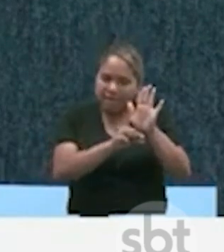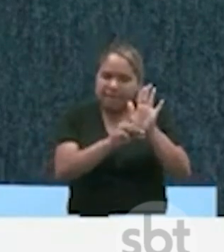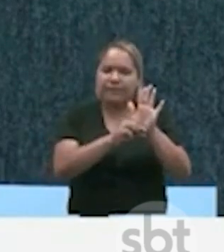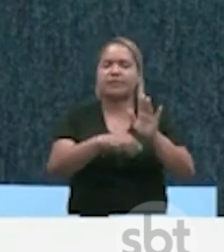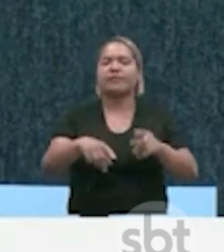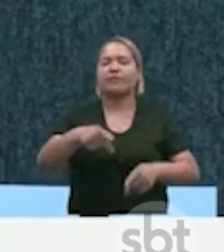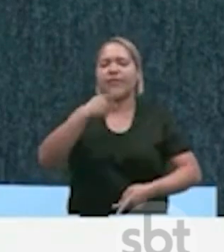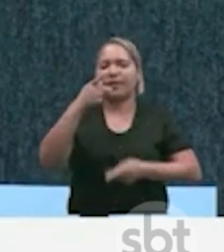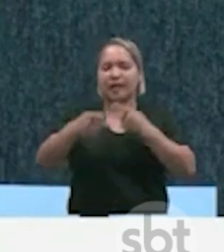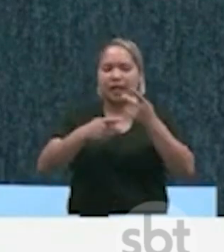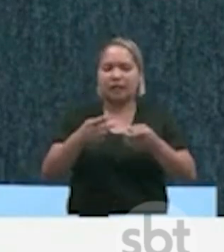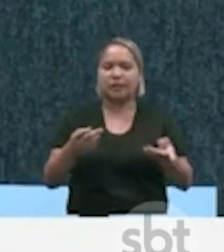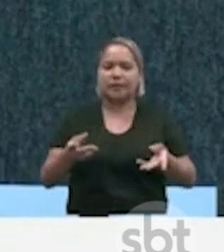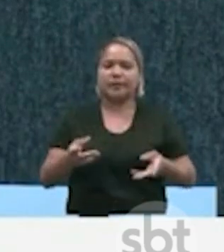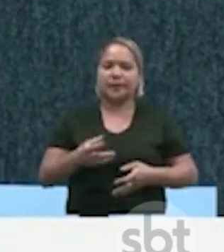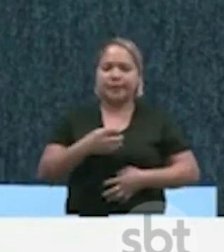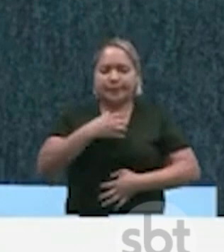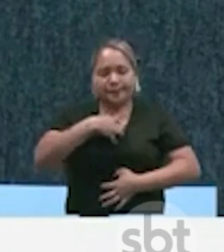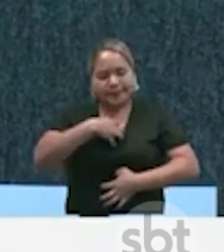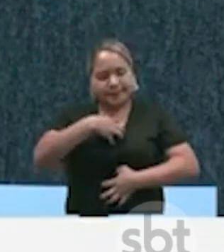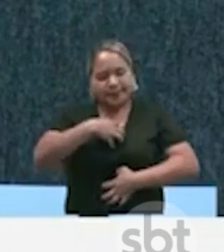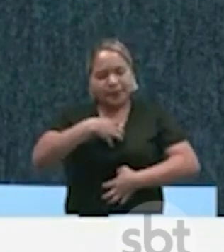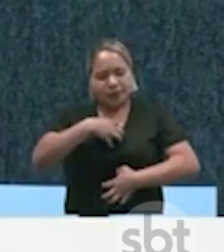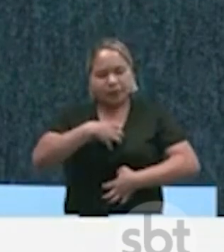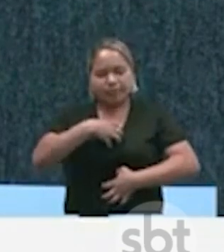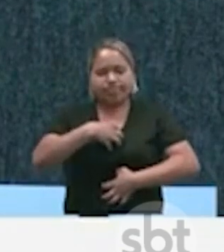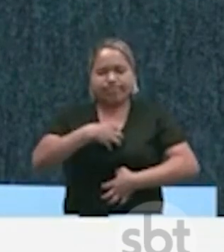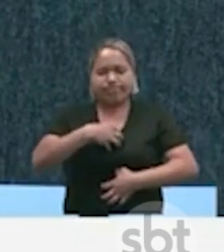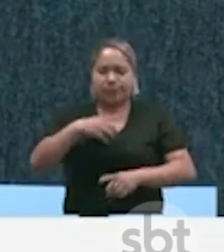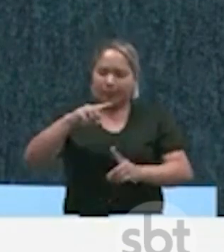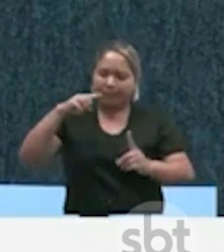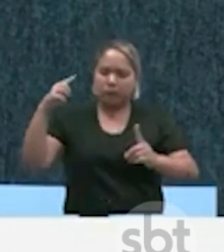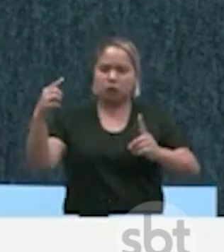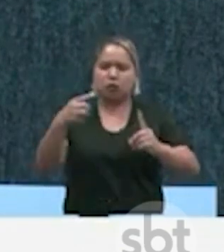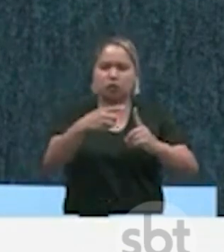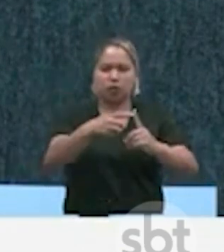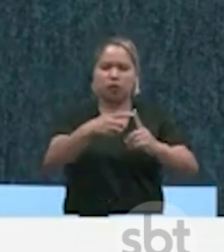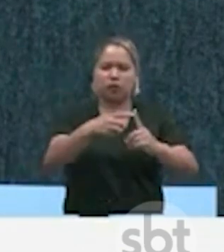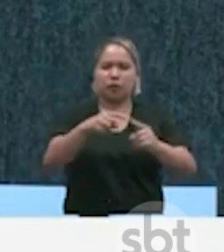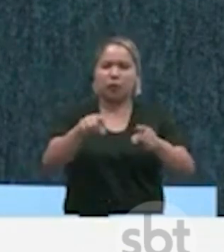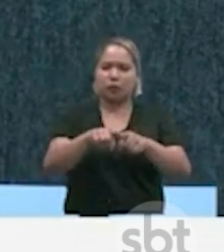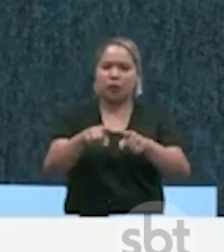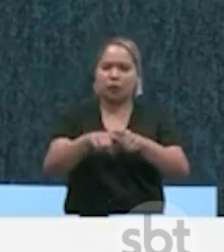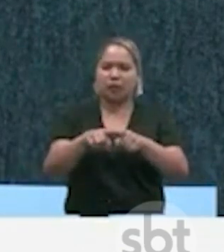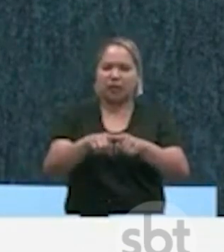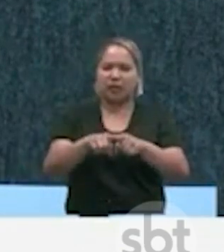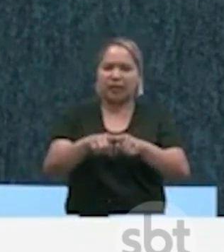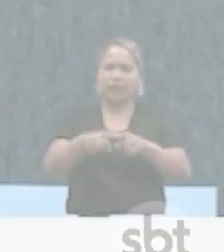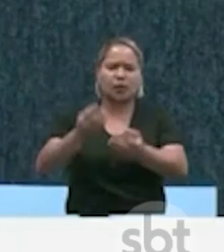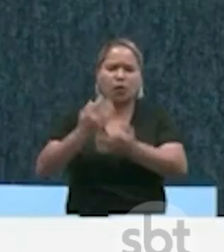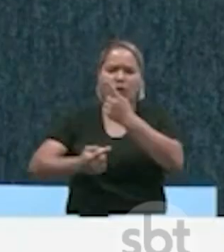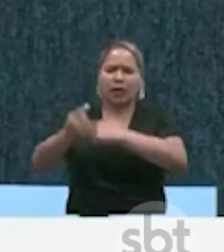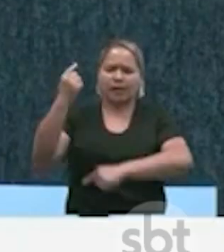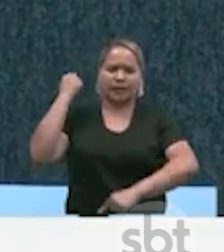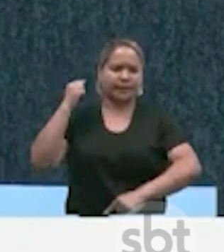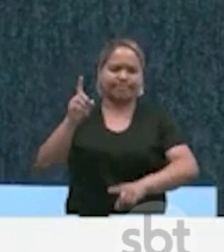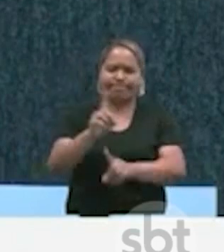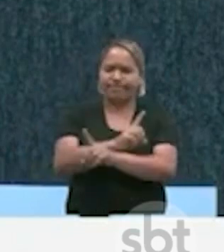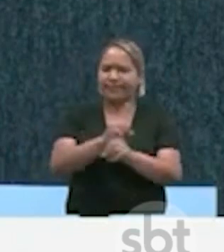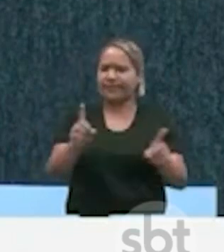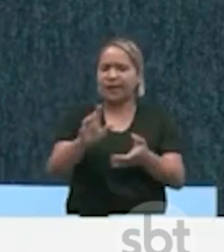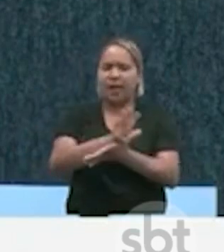frustrado restou o Real objetivo dos vândalos que assaltaram As instituições e